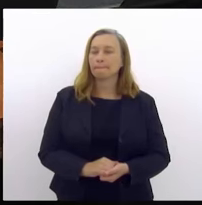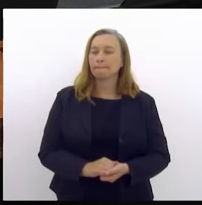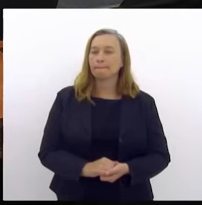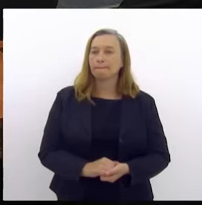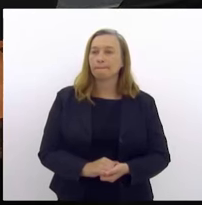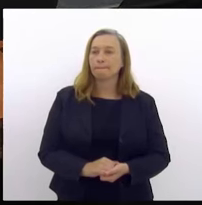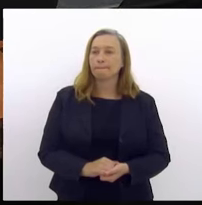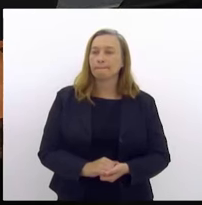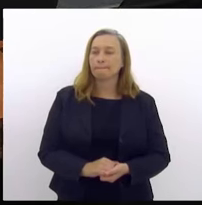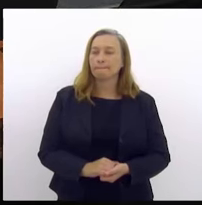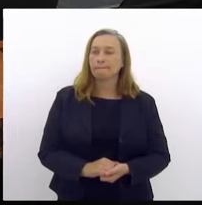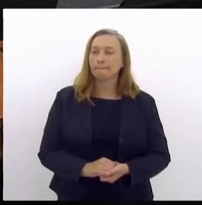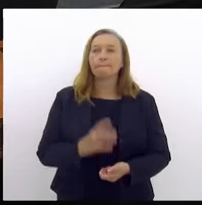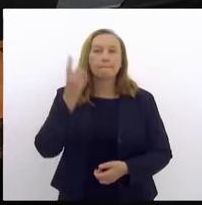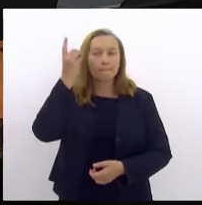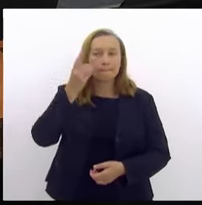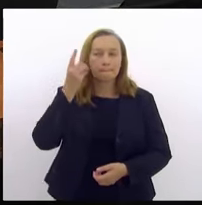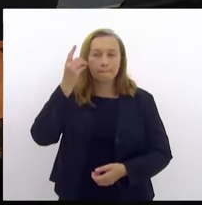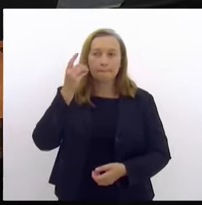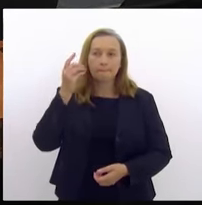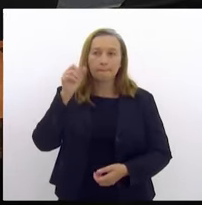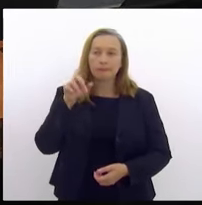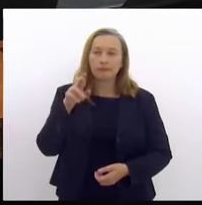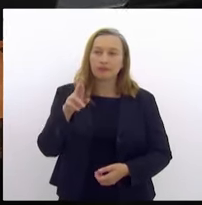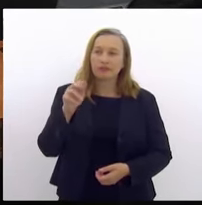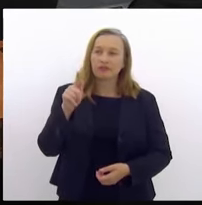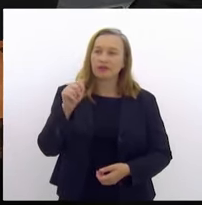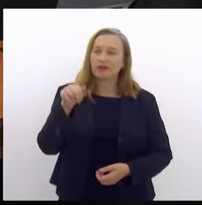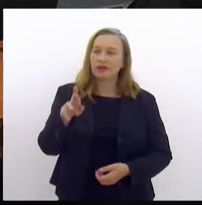2-2. Deputado Rosenberg Reis.